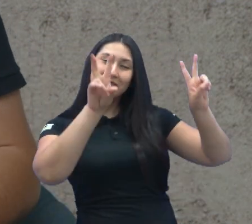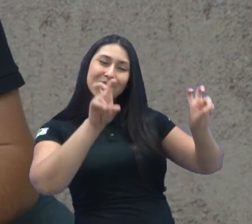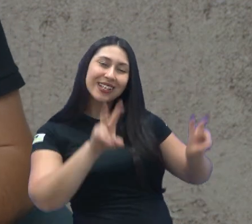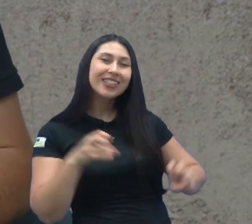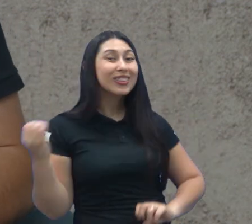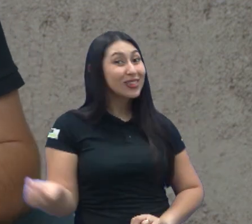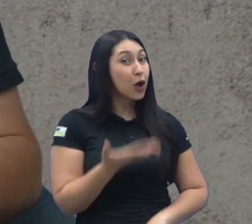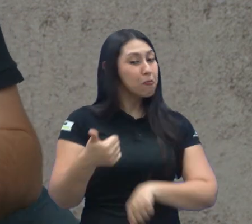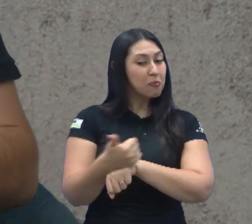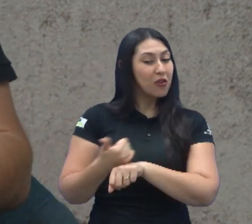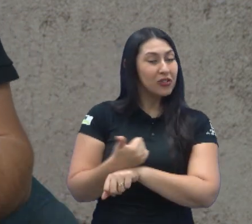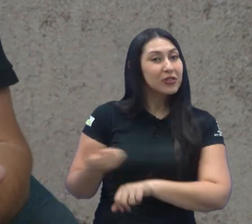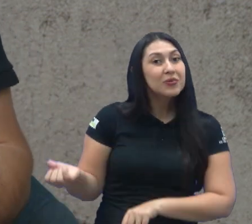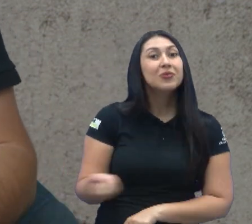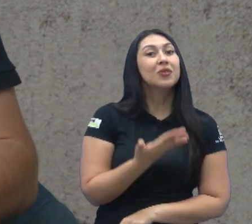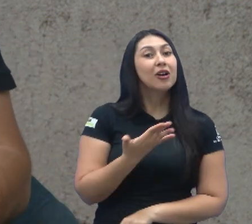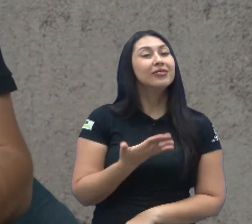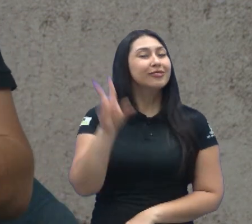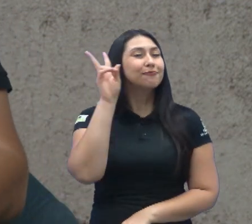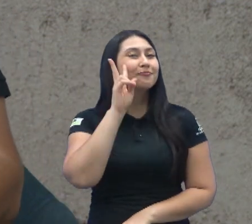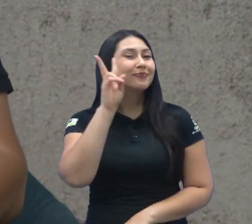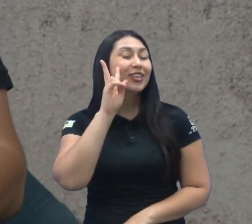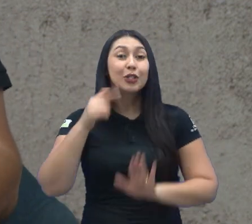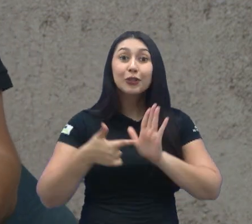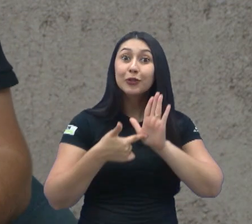novas profissões e mais histórias que mostram